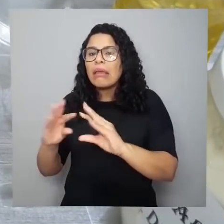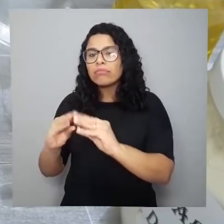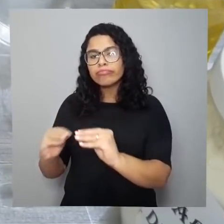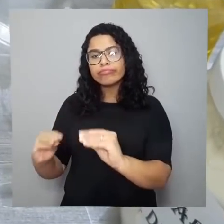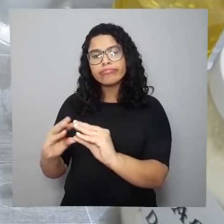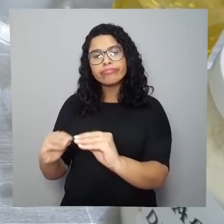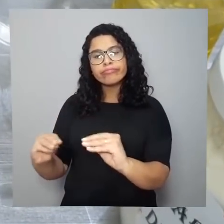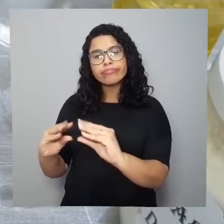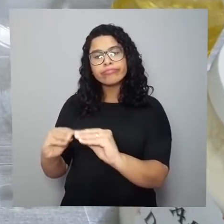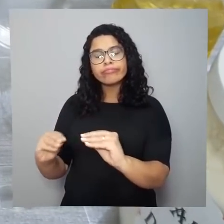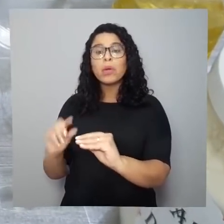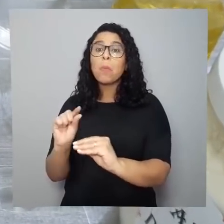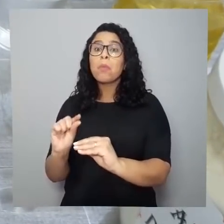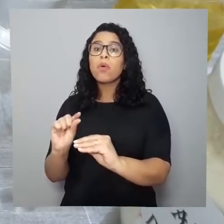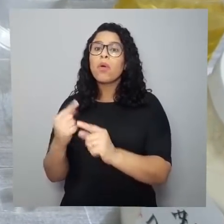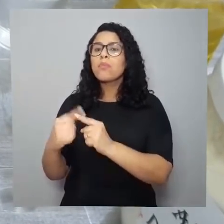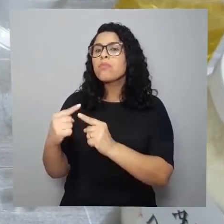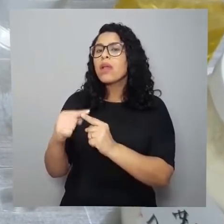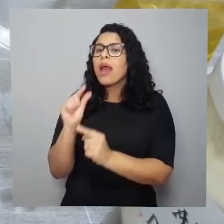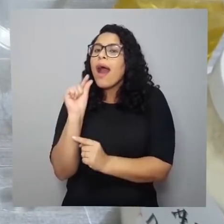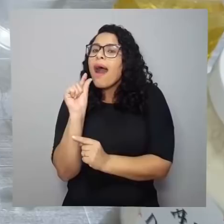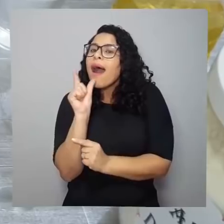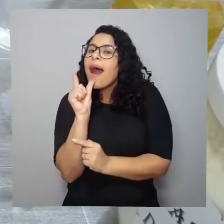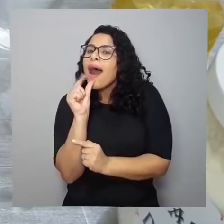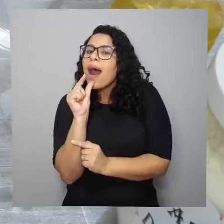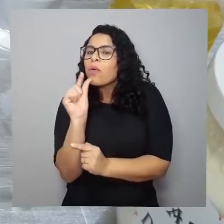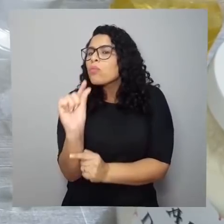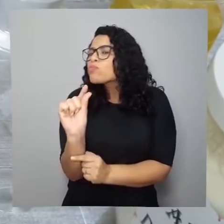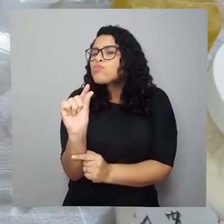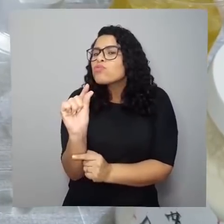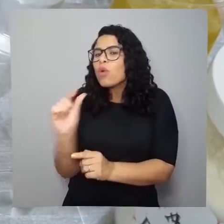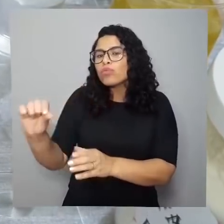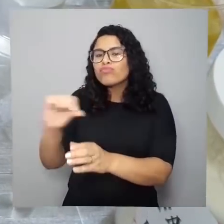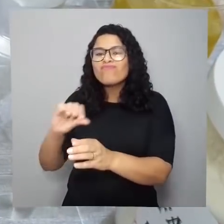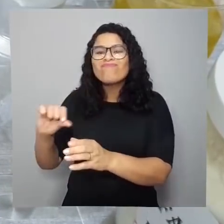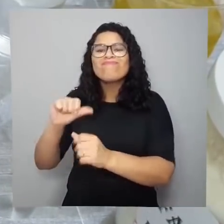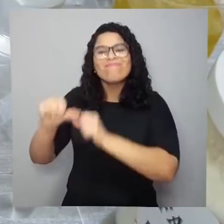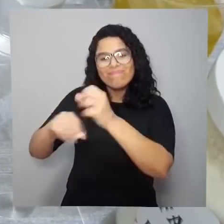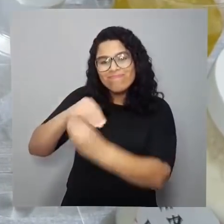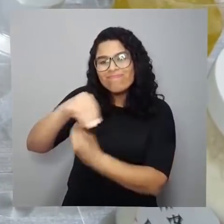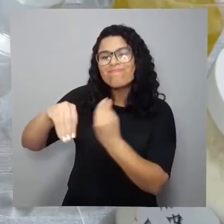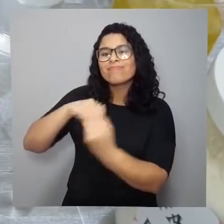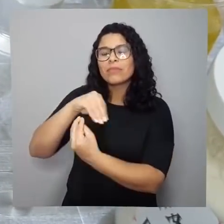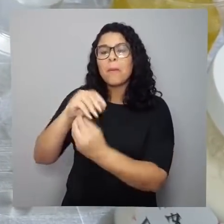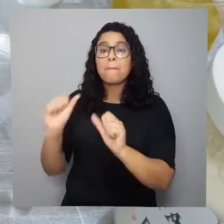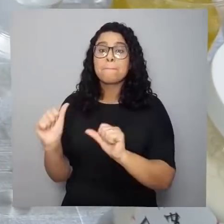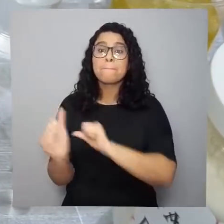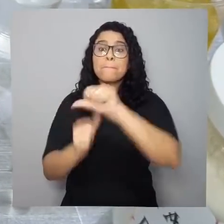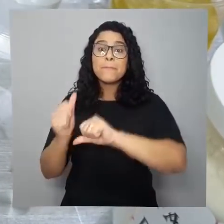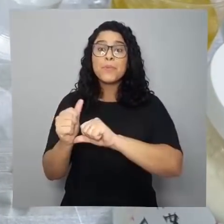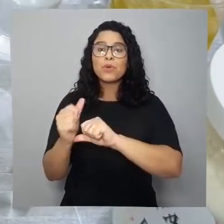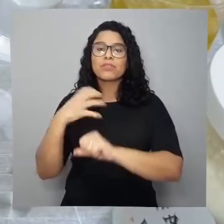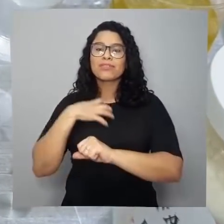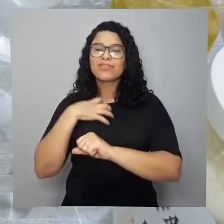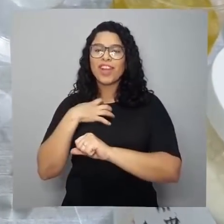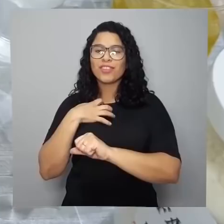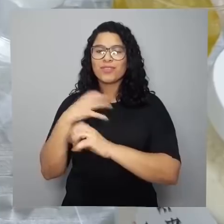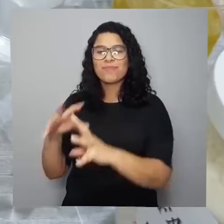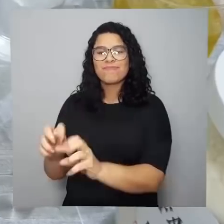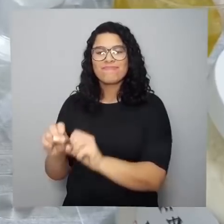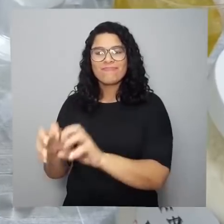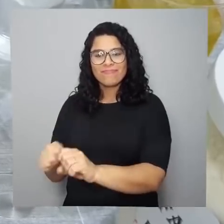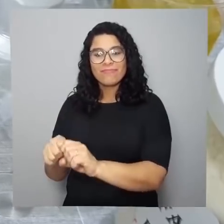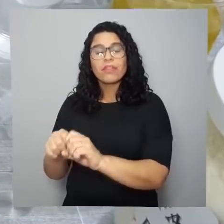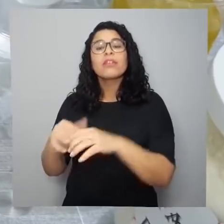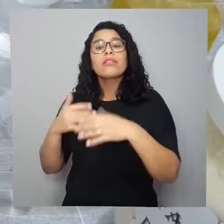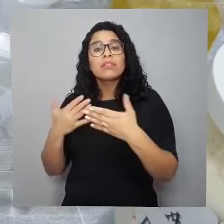do ponto. Por quê? Mesmo que foi um pouquinho só de água, muda a textura